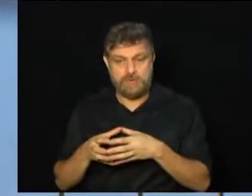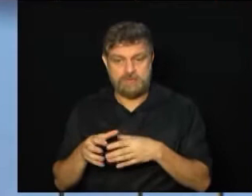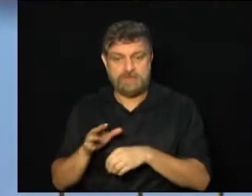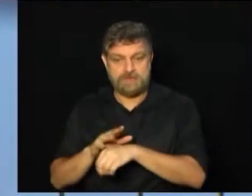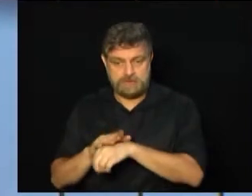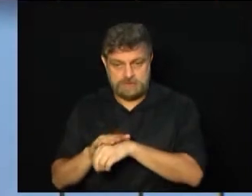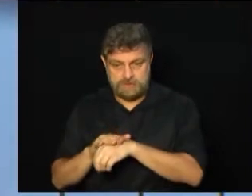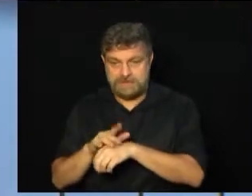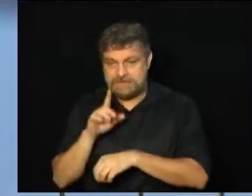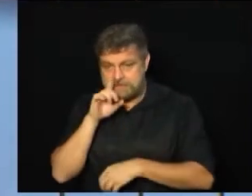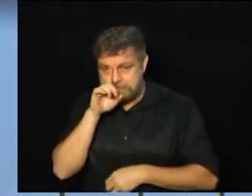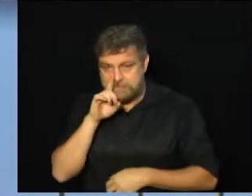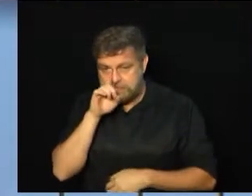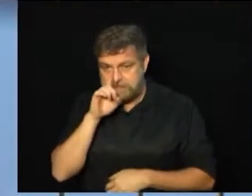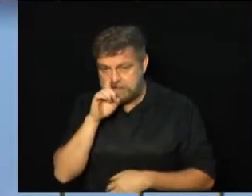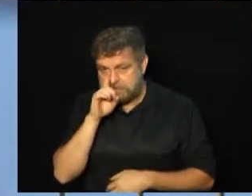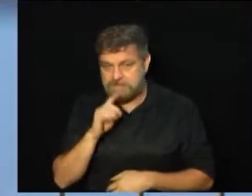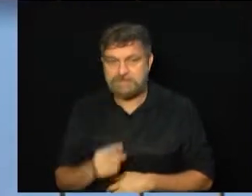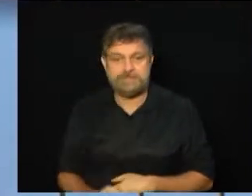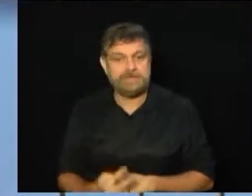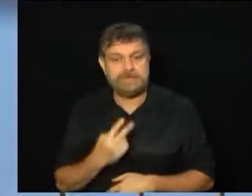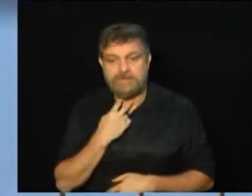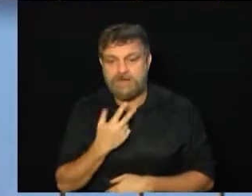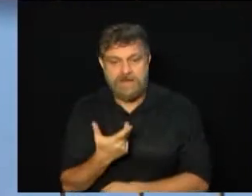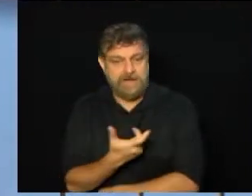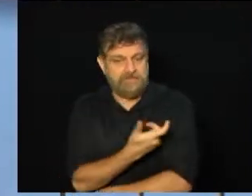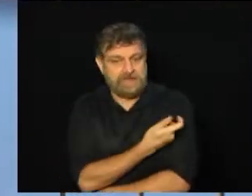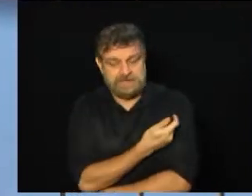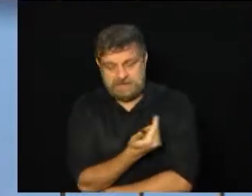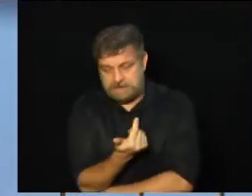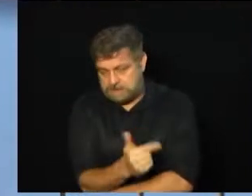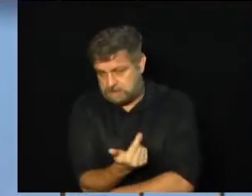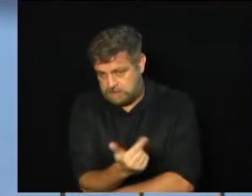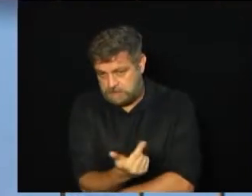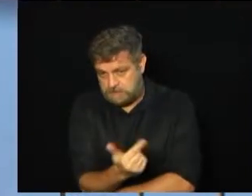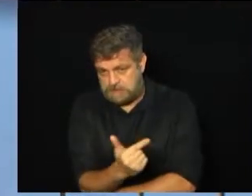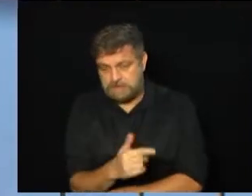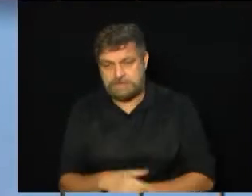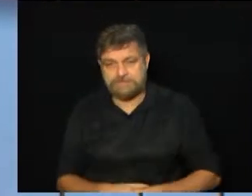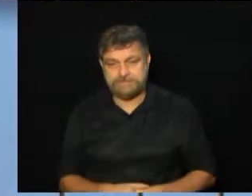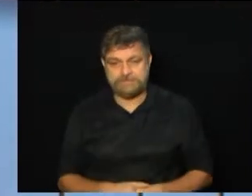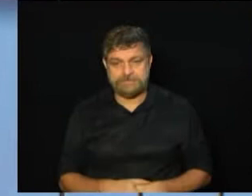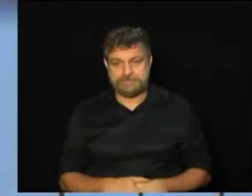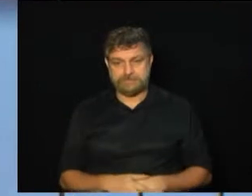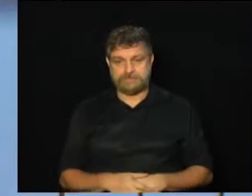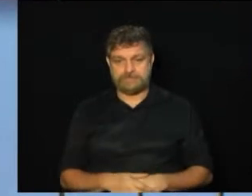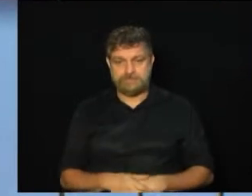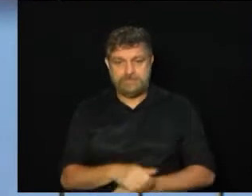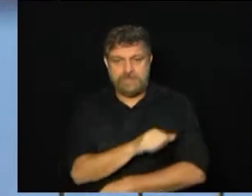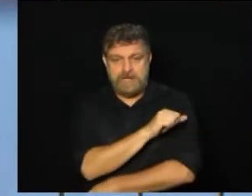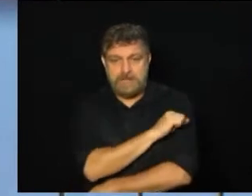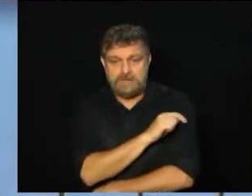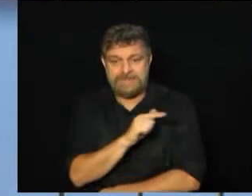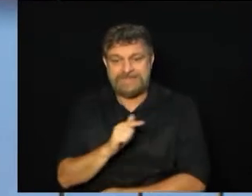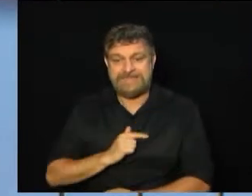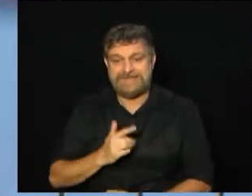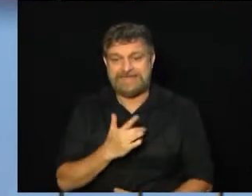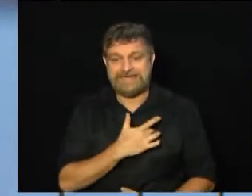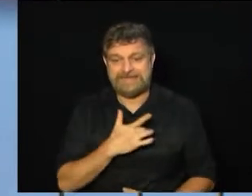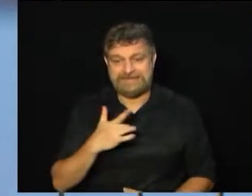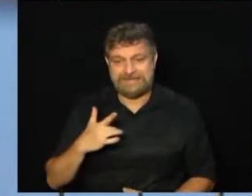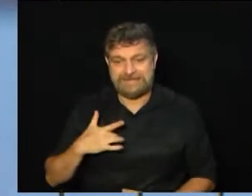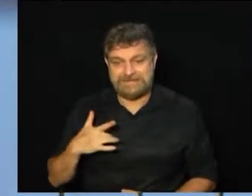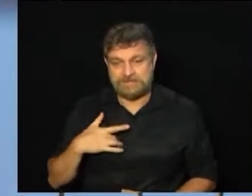de risco para as quais não há vacina ainda para a Covid-19 e estudantes com condição de saúde de